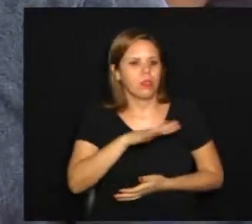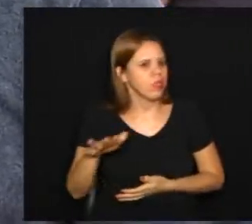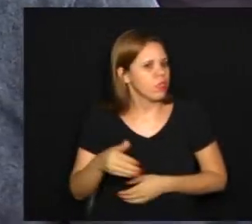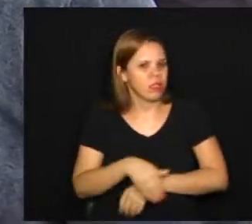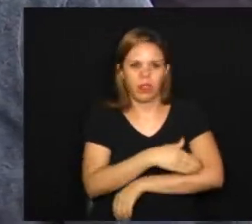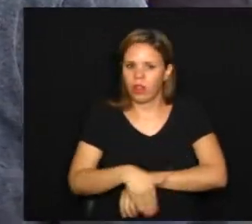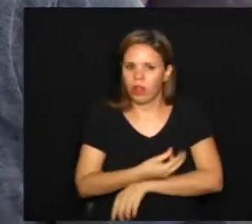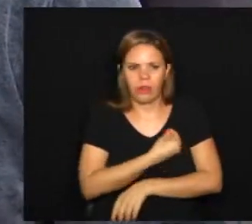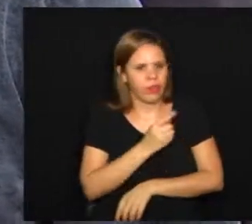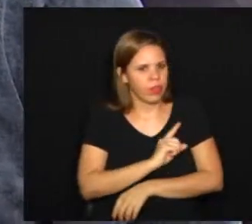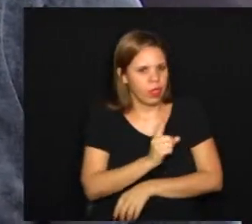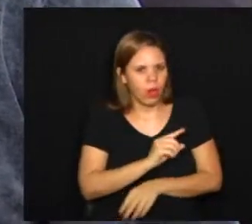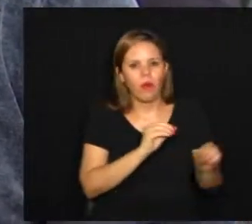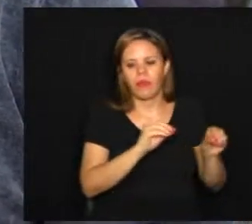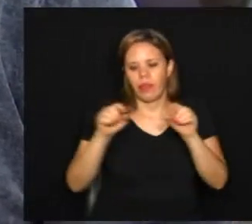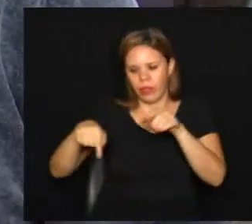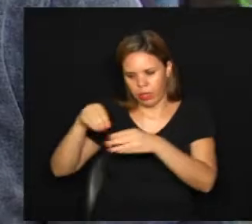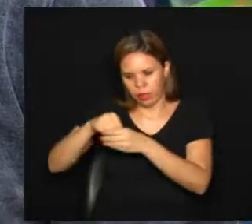com certeza